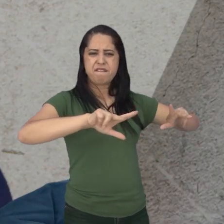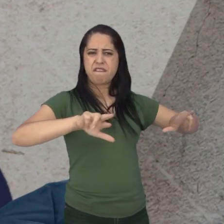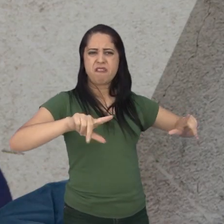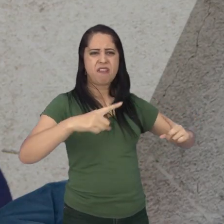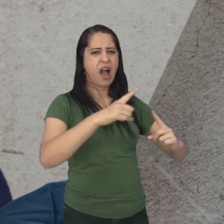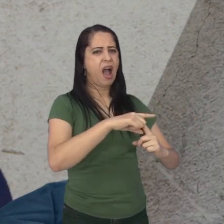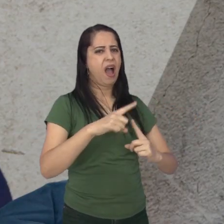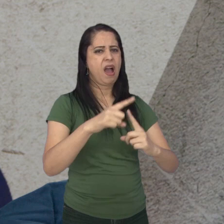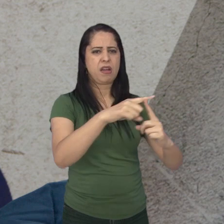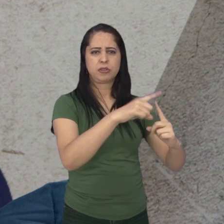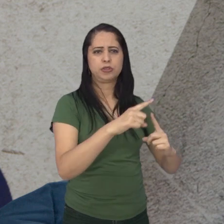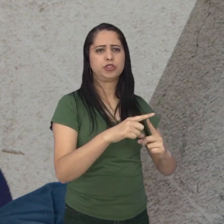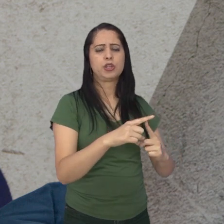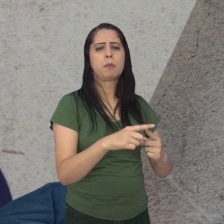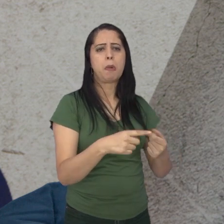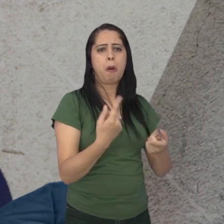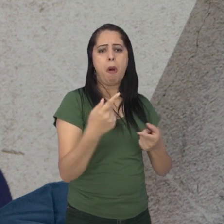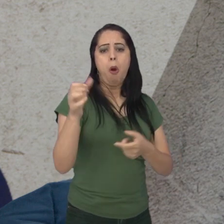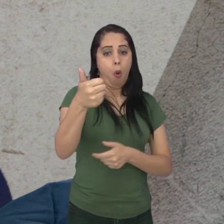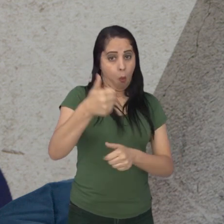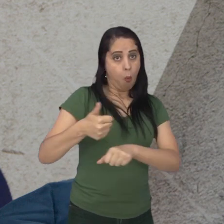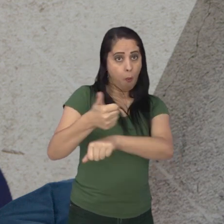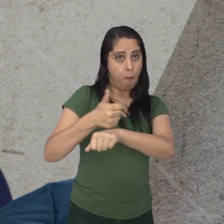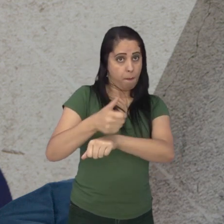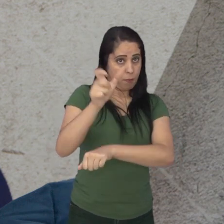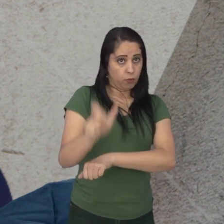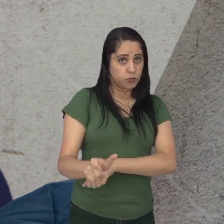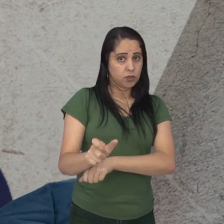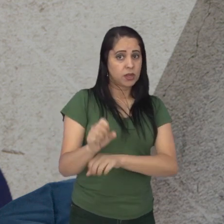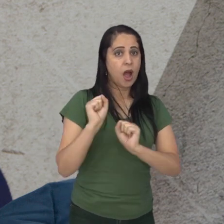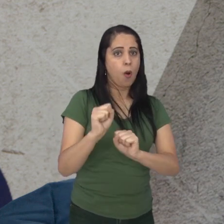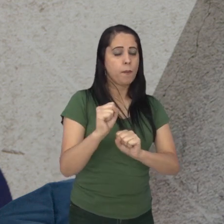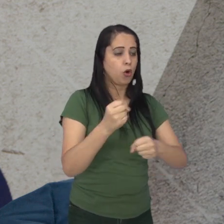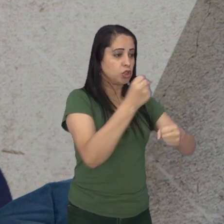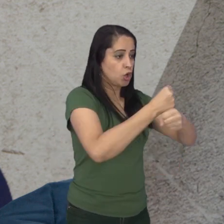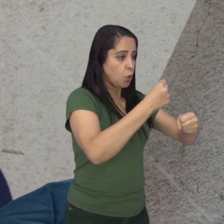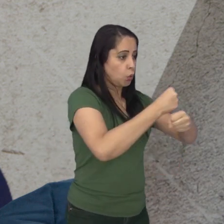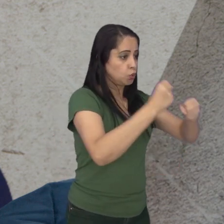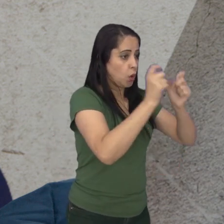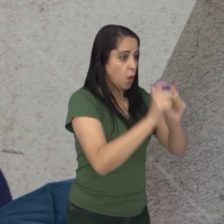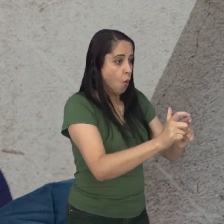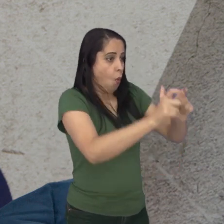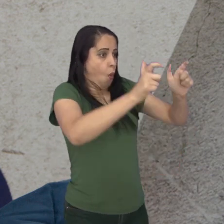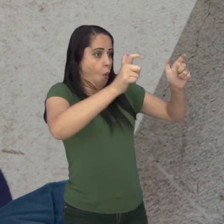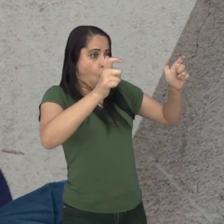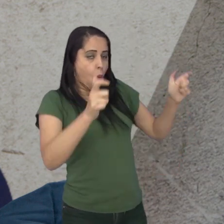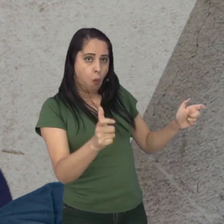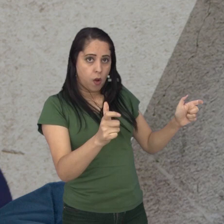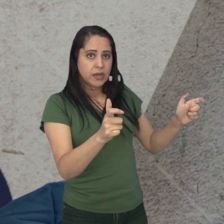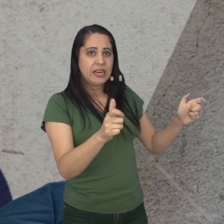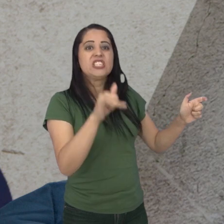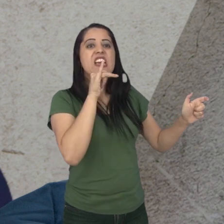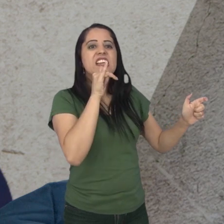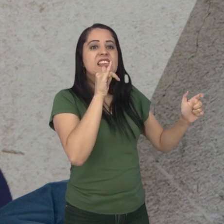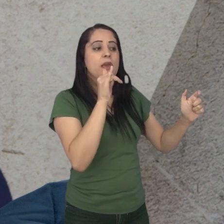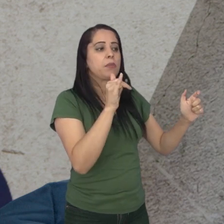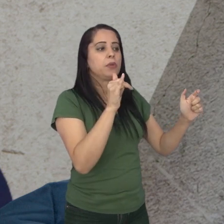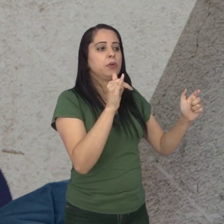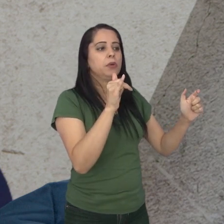né? Essa gama de atuações do engenheiro civil, porque ele pode trabalhar em obras de pequeno porte, como